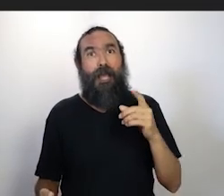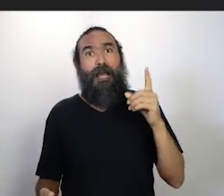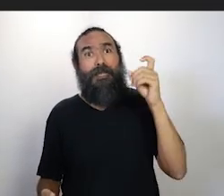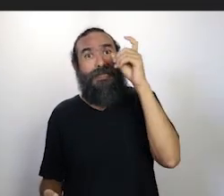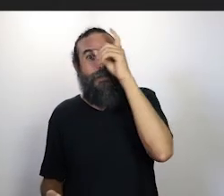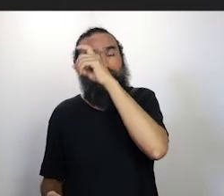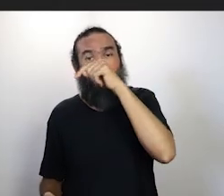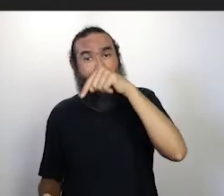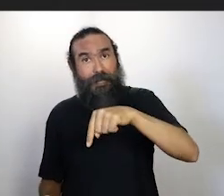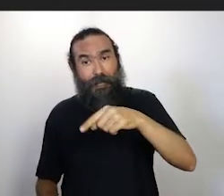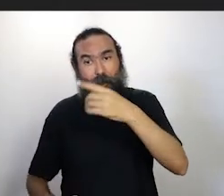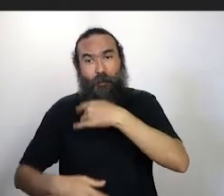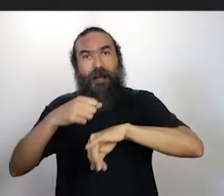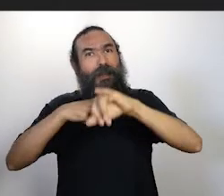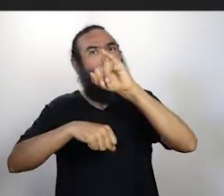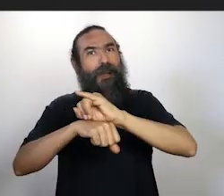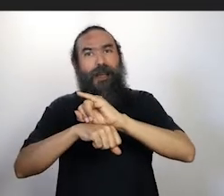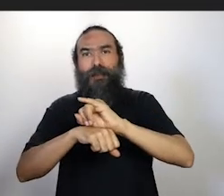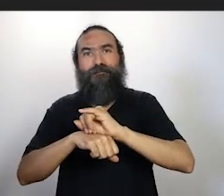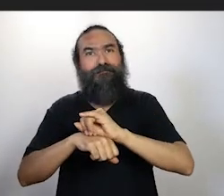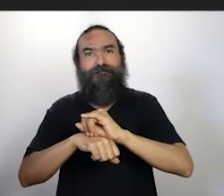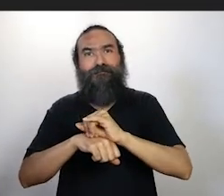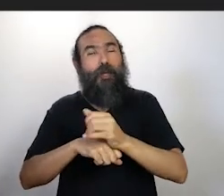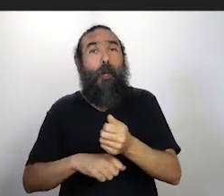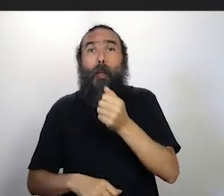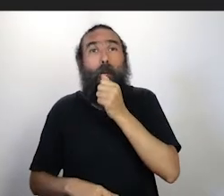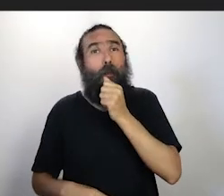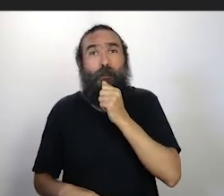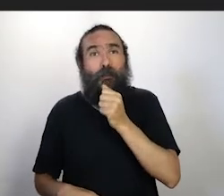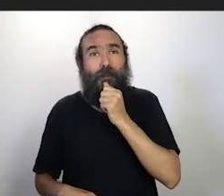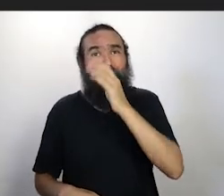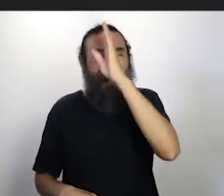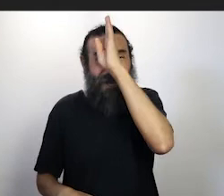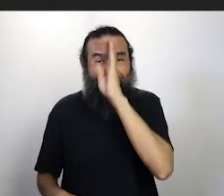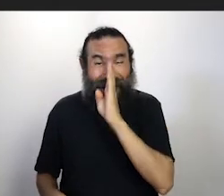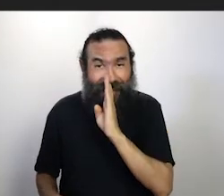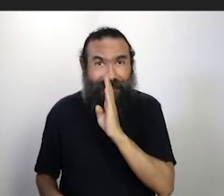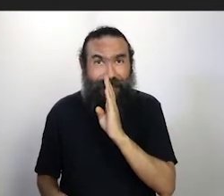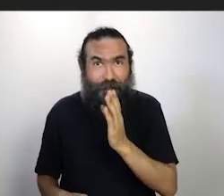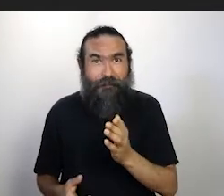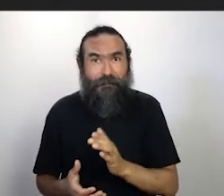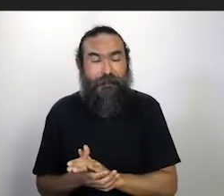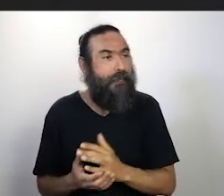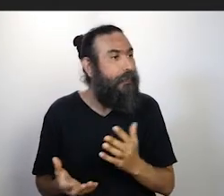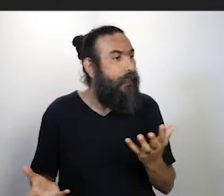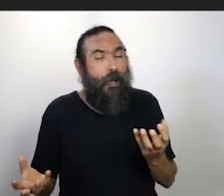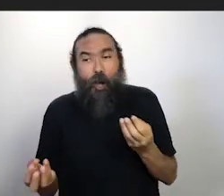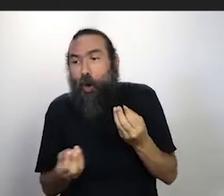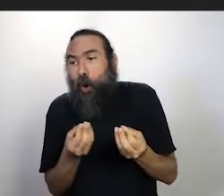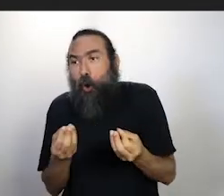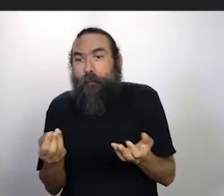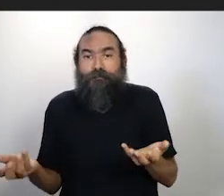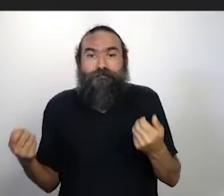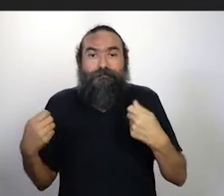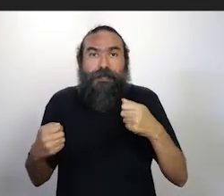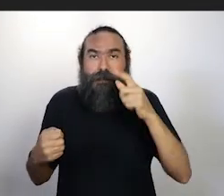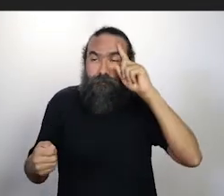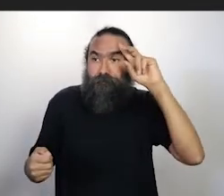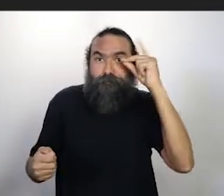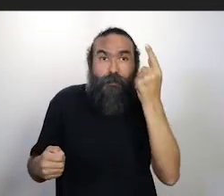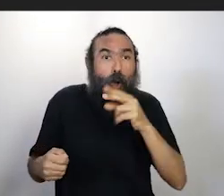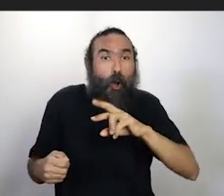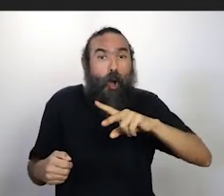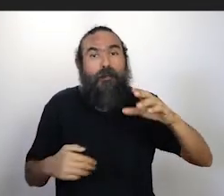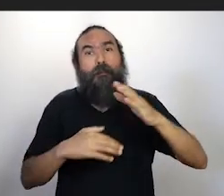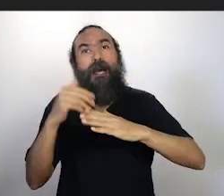temos Wi-Fi liberado nos pontos comerciais. Então, a gente criou outras estratégias, né? Uma das estratégias